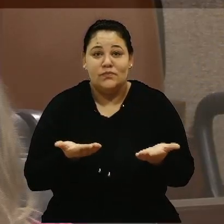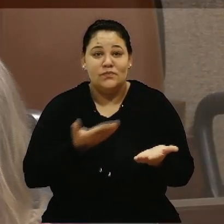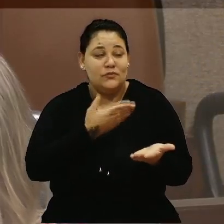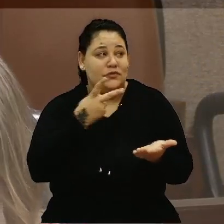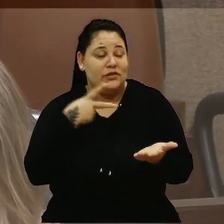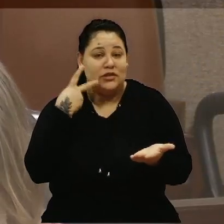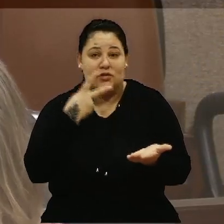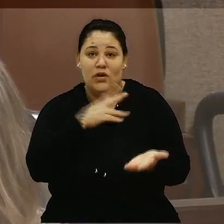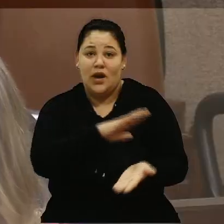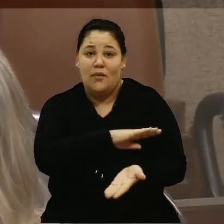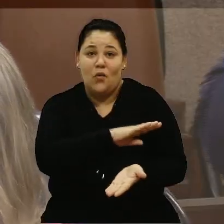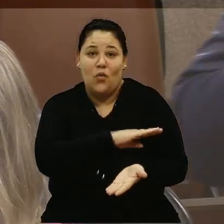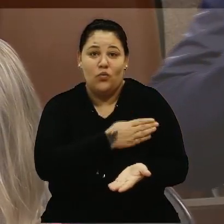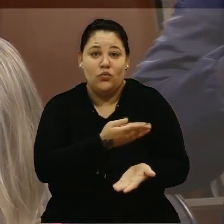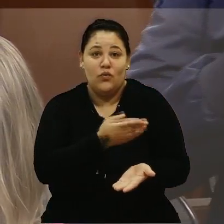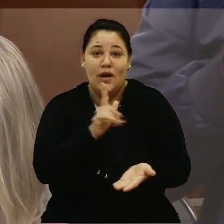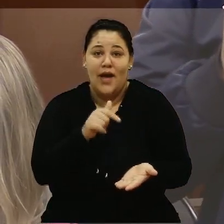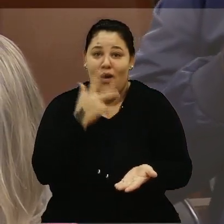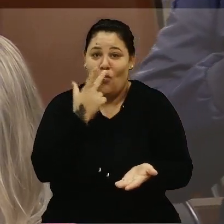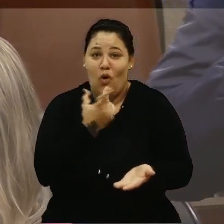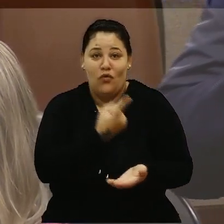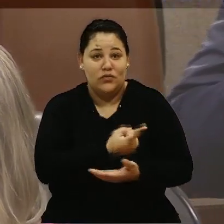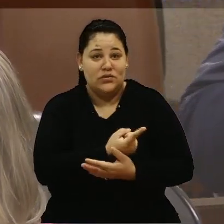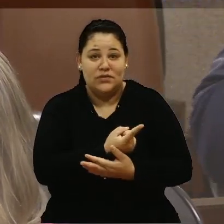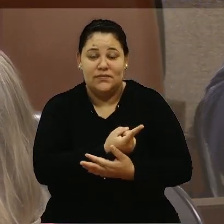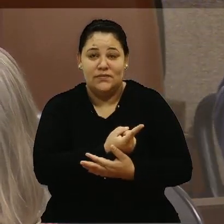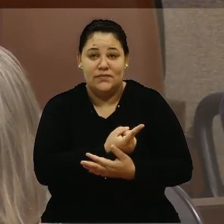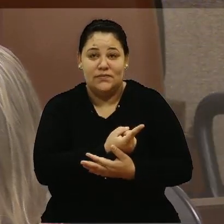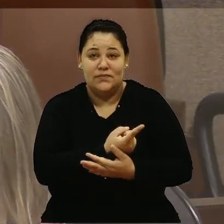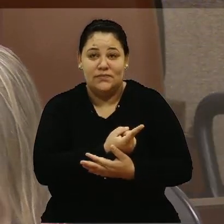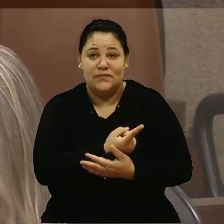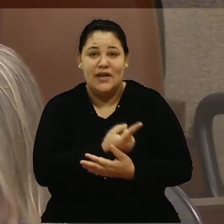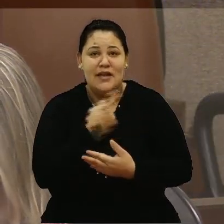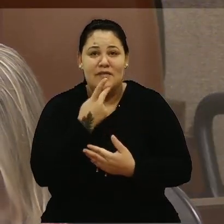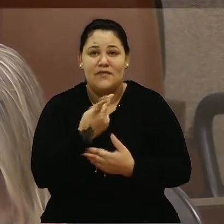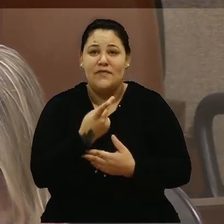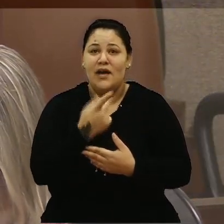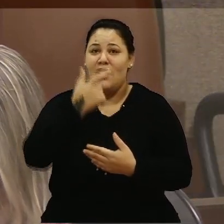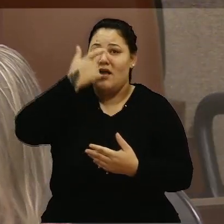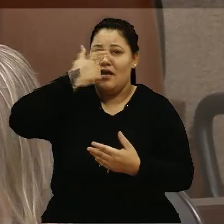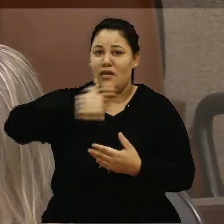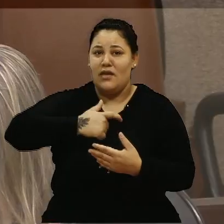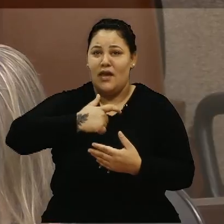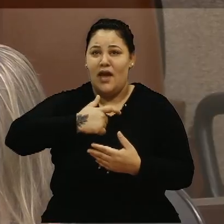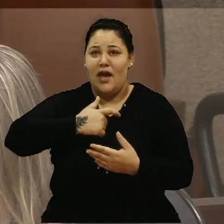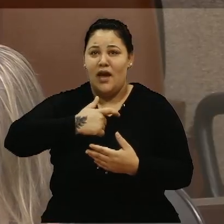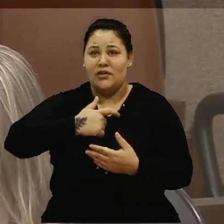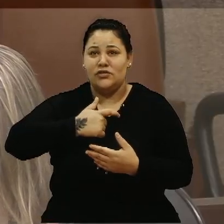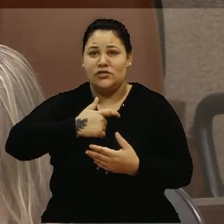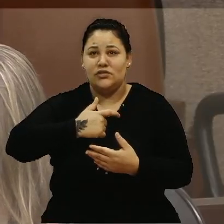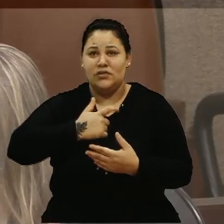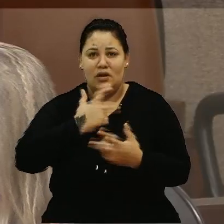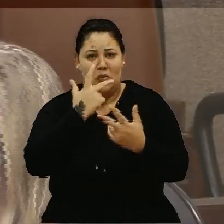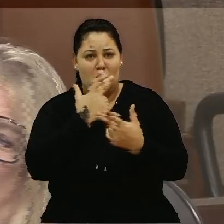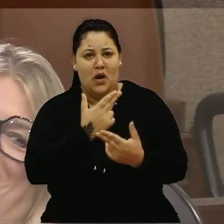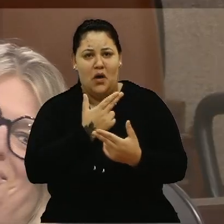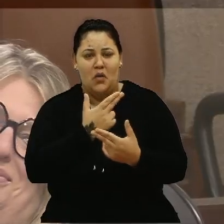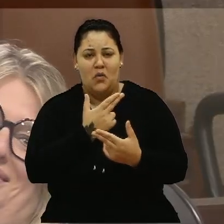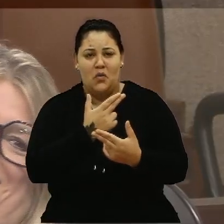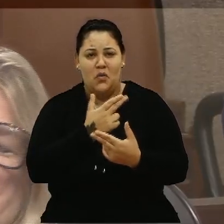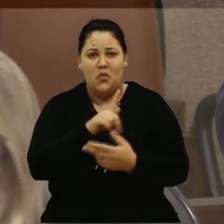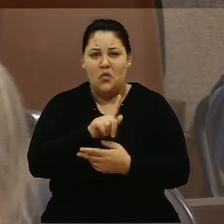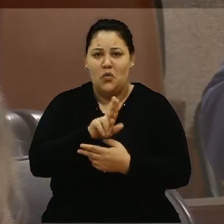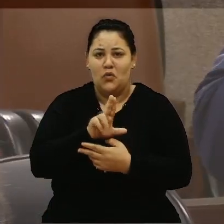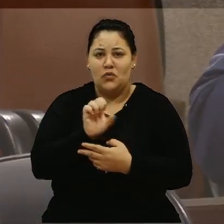Ramon, é a mesma coisa o senhor, né, que diz que se acha parecido com o Gustavo Lima, mas não é.